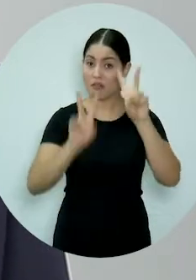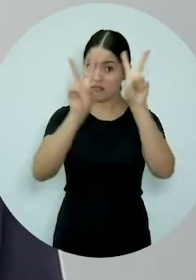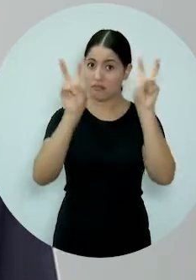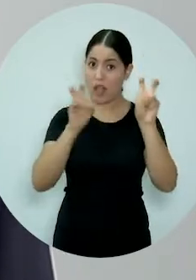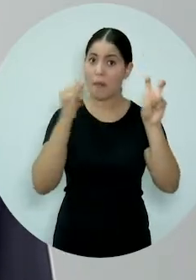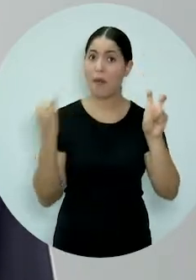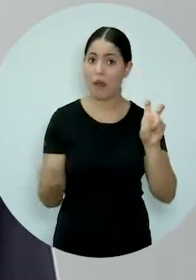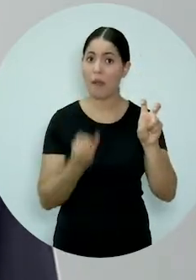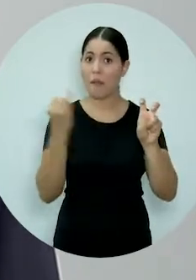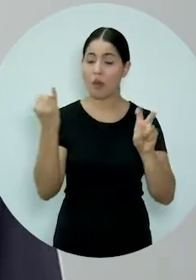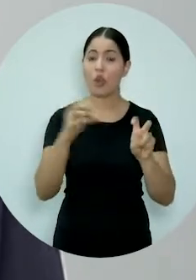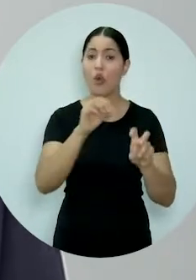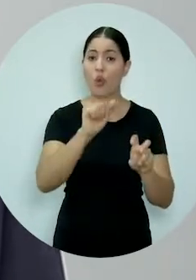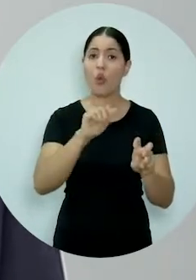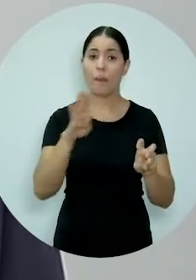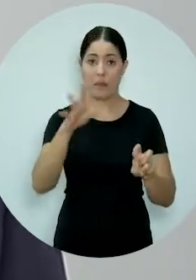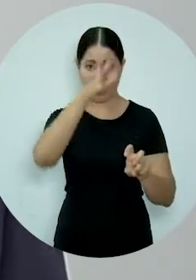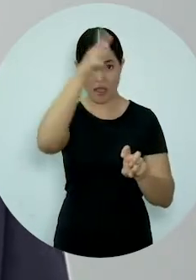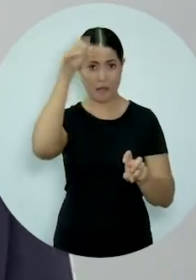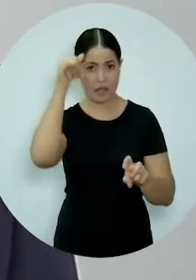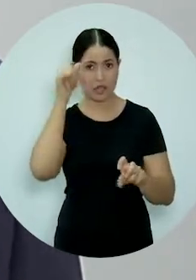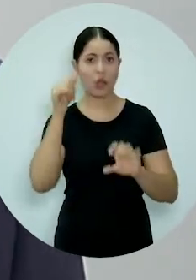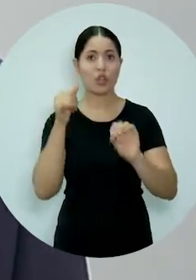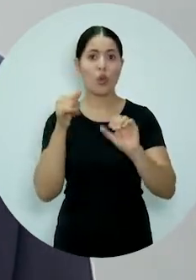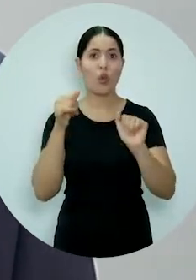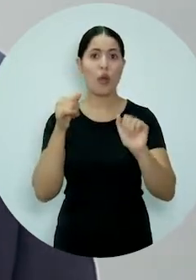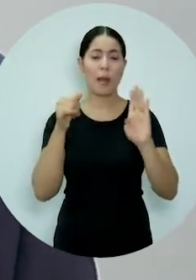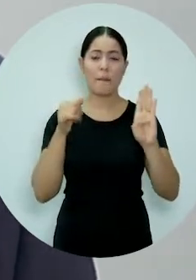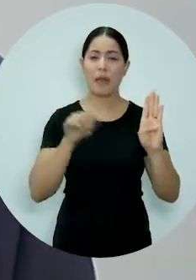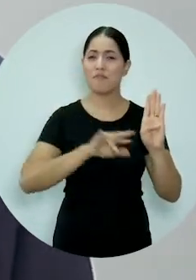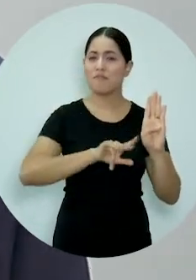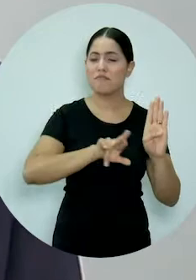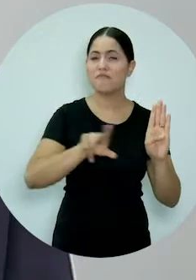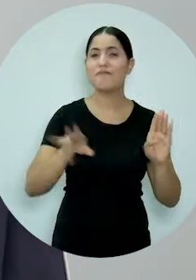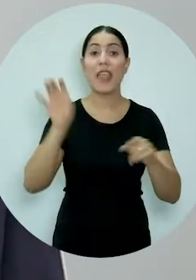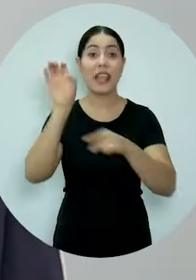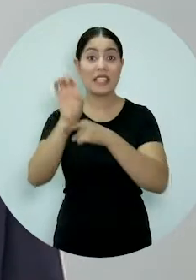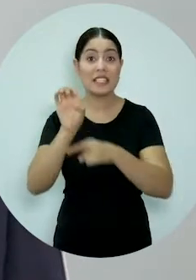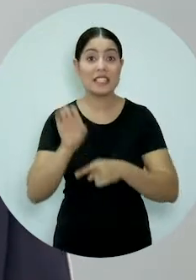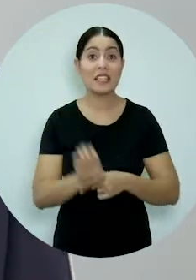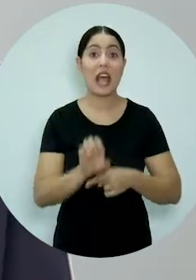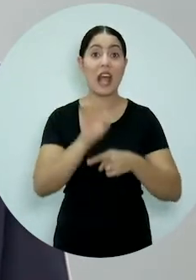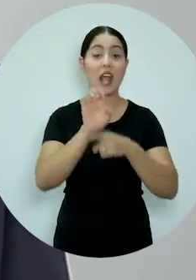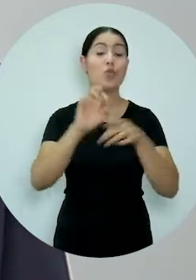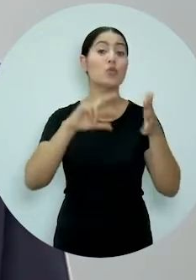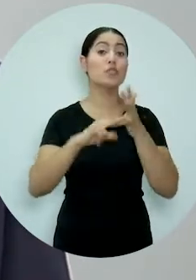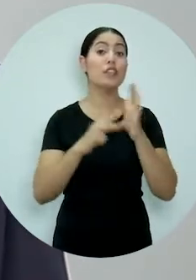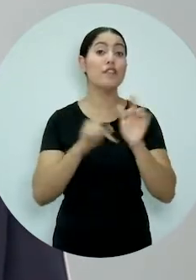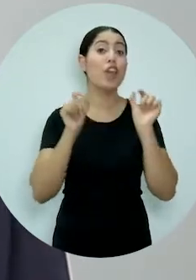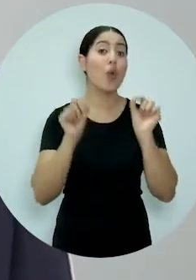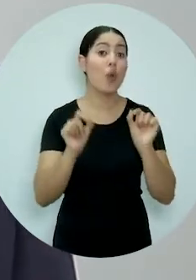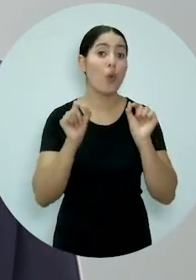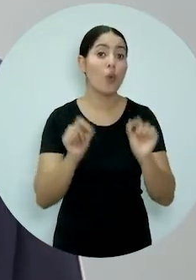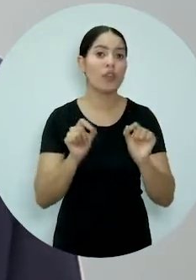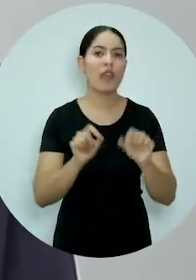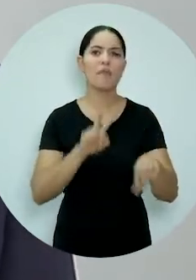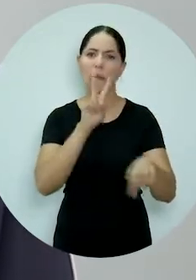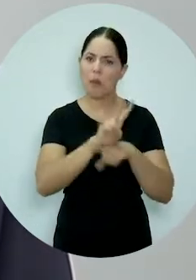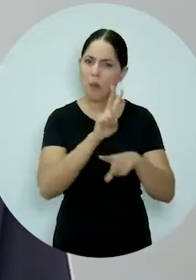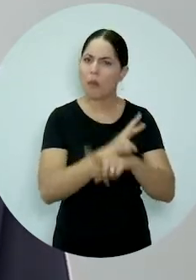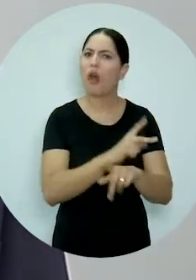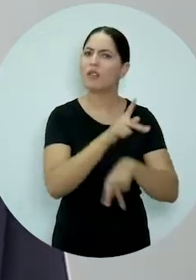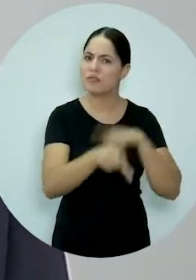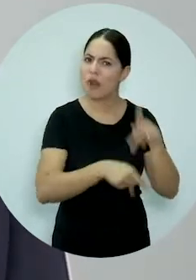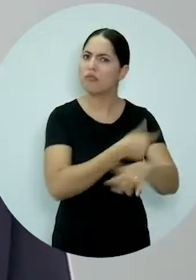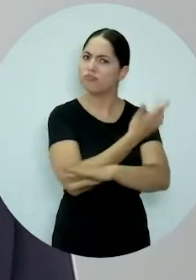Nacional, é tema da OAB Amazonas, é tema das OABs dos estados que compõem a Amazônia brasileira, a defesa do meio ambiente, das